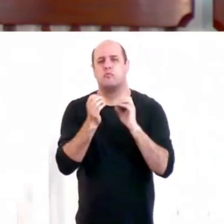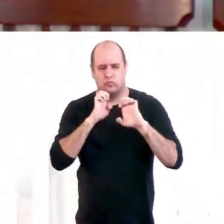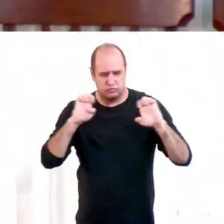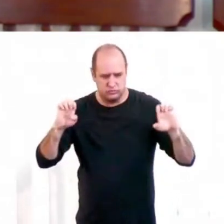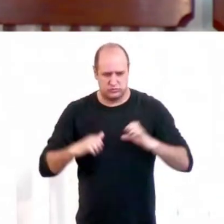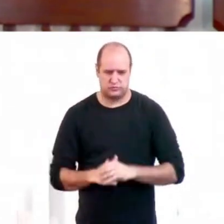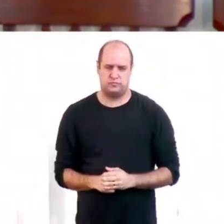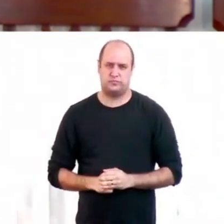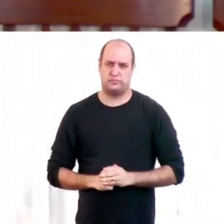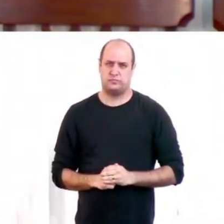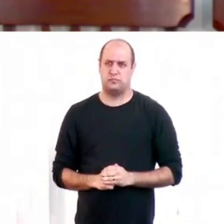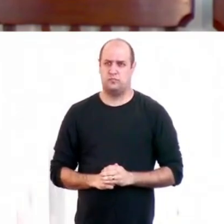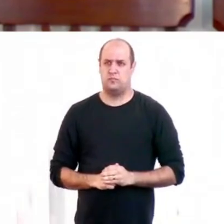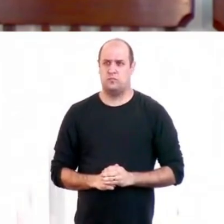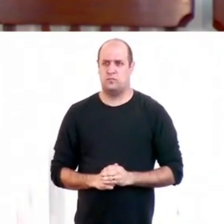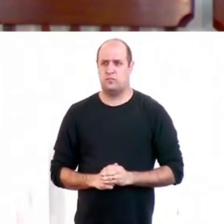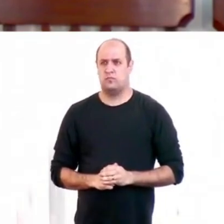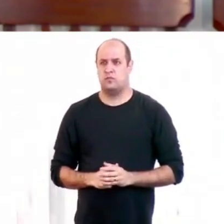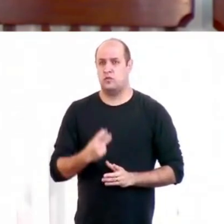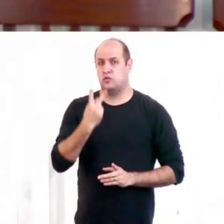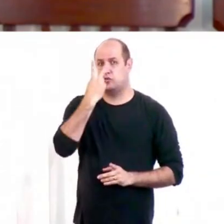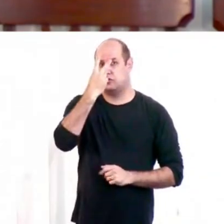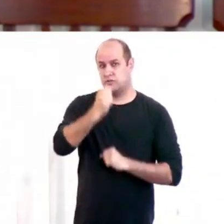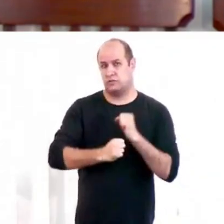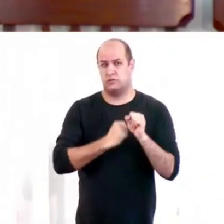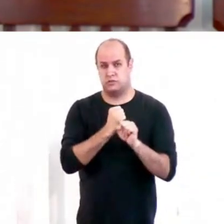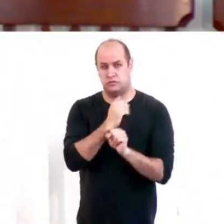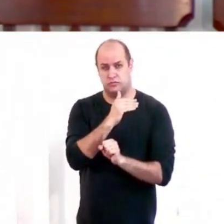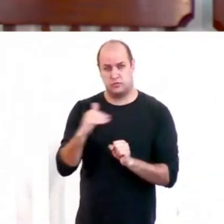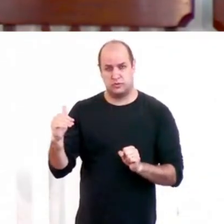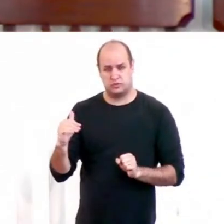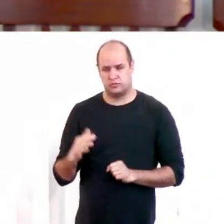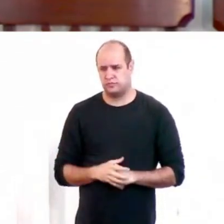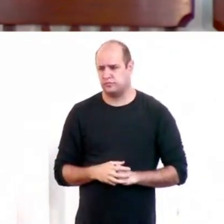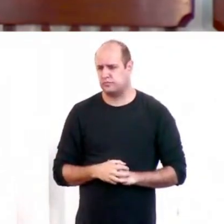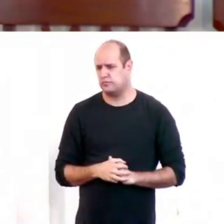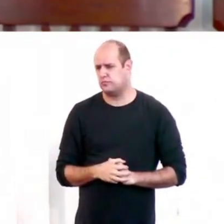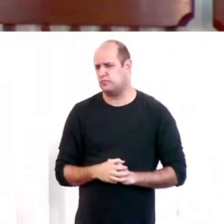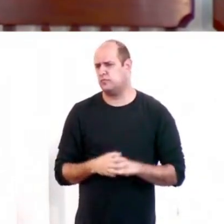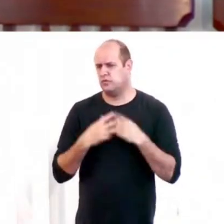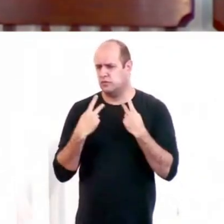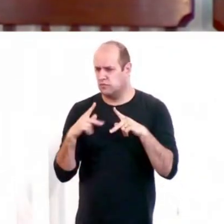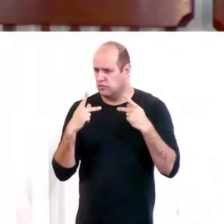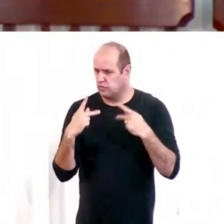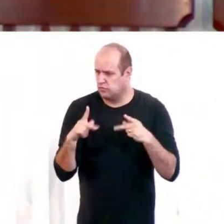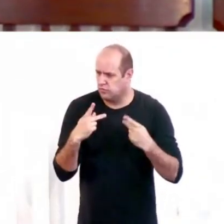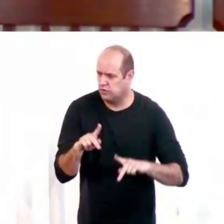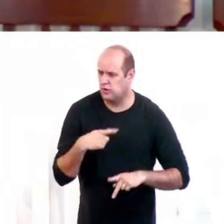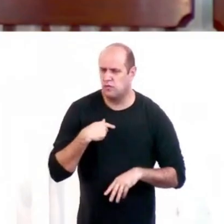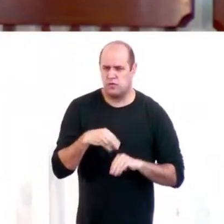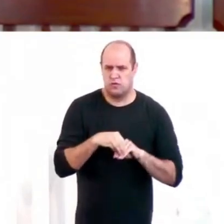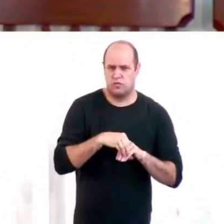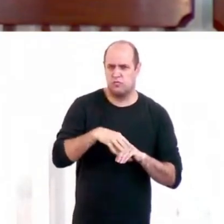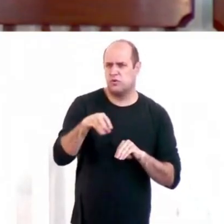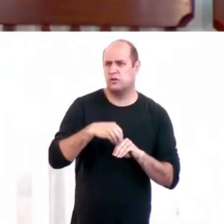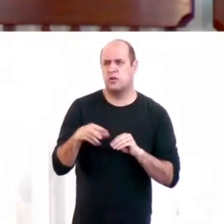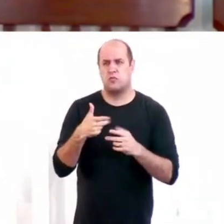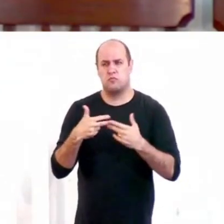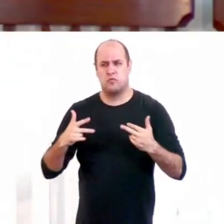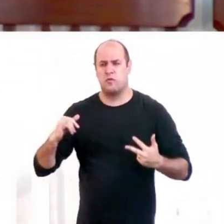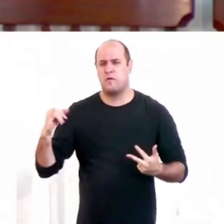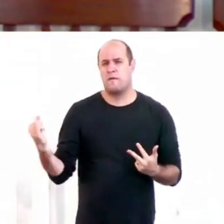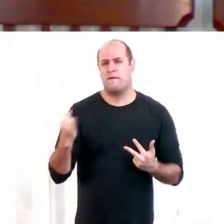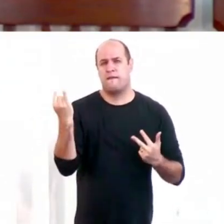Em 2 anos e meio, foram inúmeras mensagens evangelísticas, e aqui eu compartilho com os irmãos que para nós é de grande